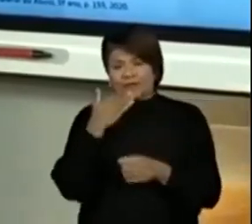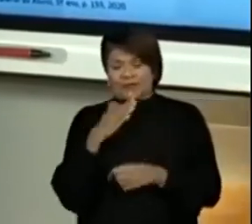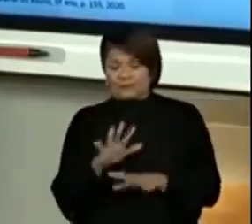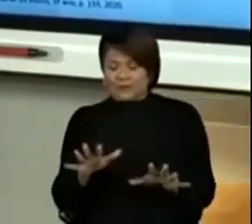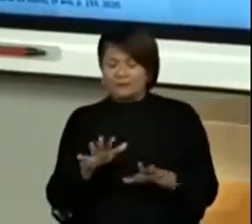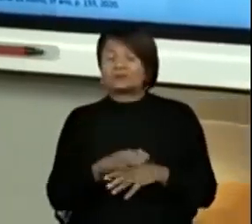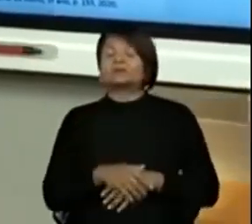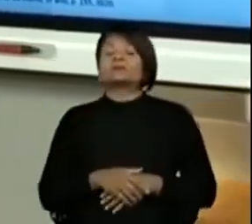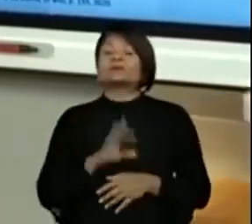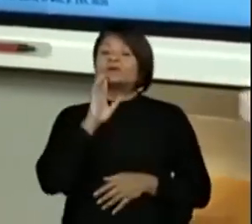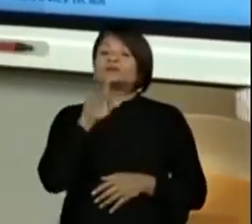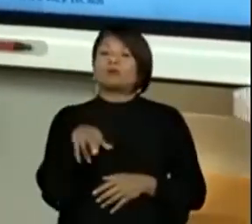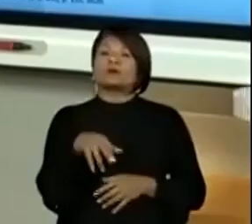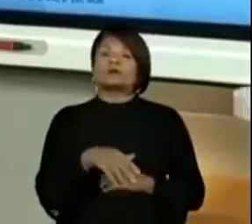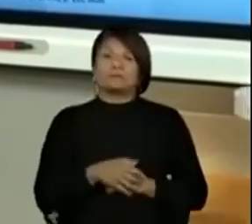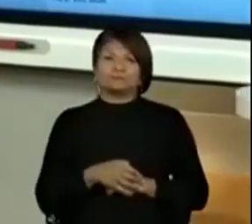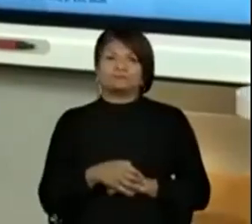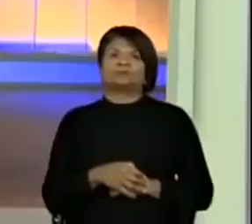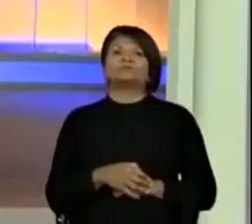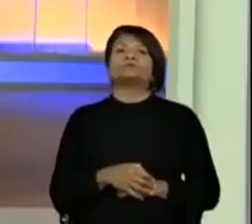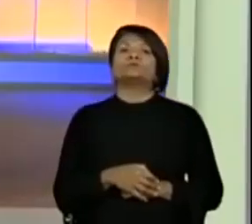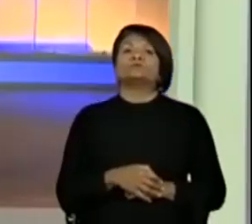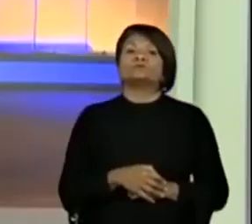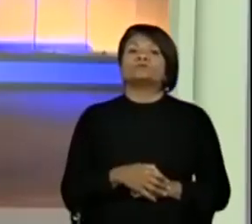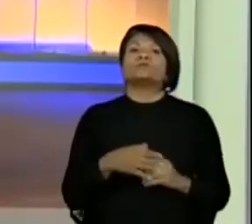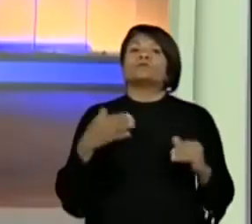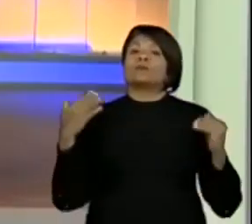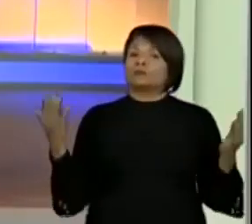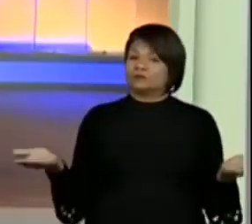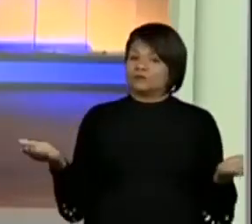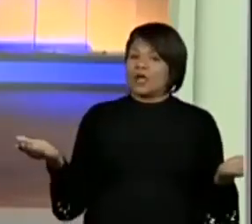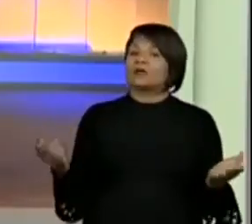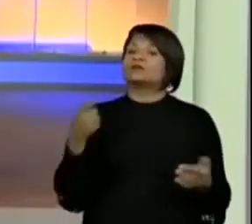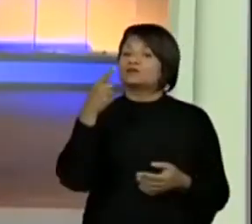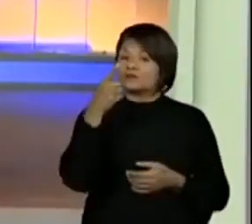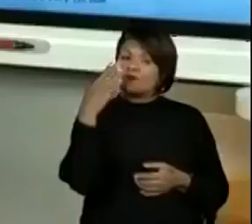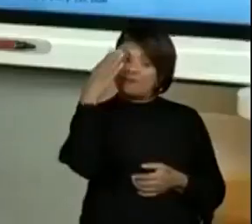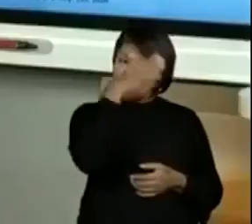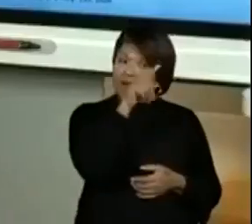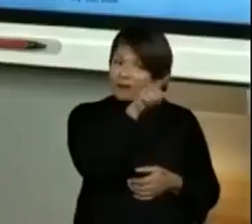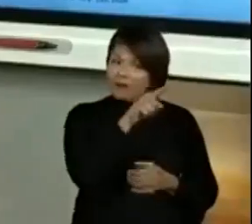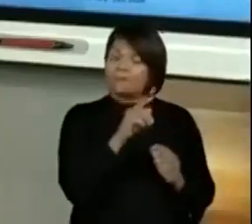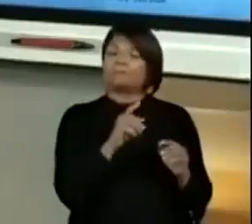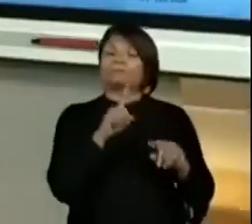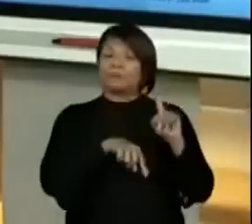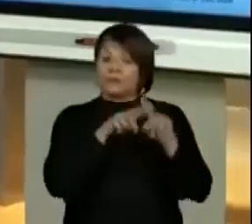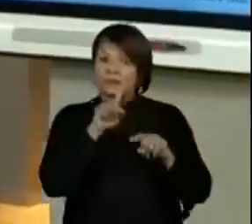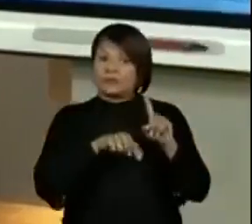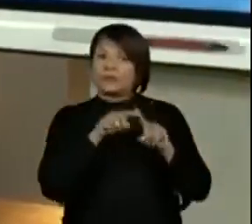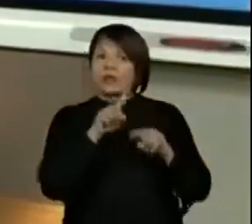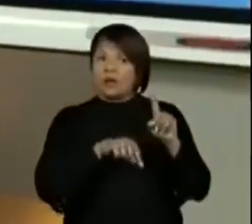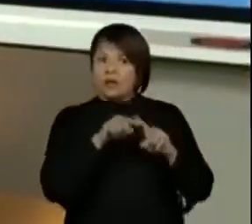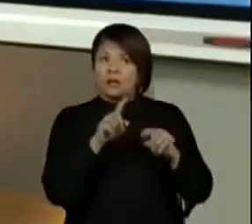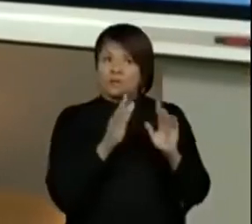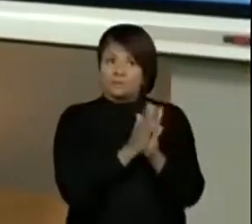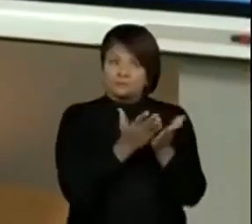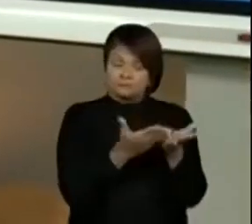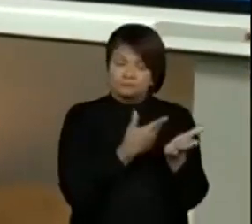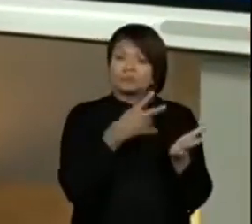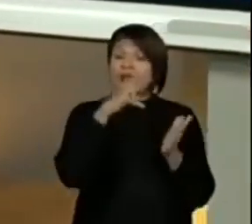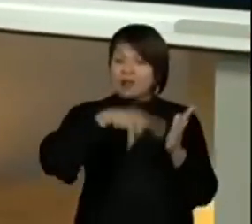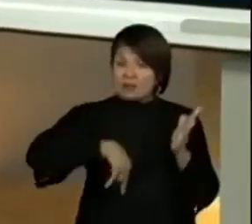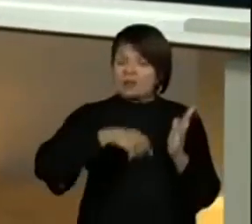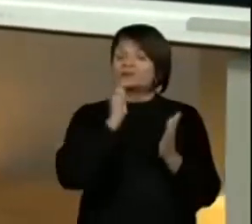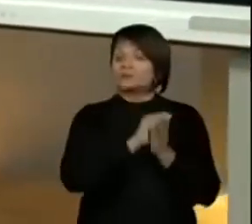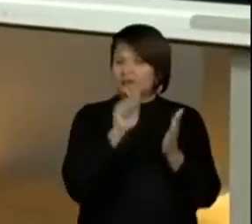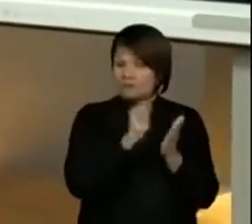ó. Quem colocou isso? Beleza. Aliás, vai lá no seu material... no Ler e Escrever, pega o